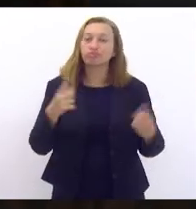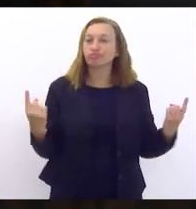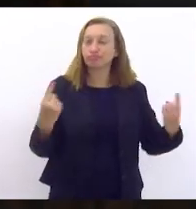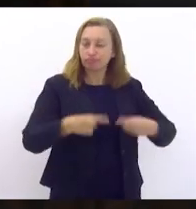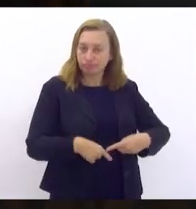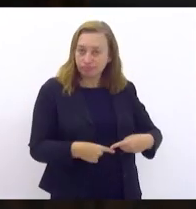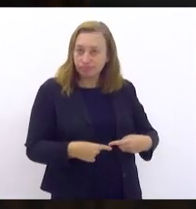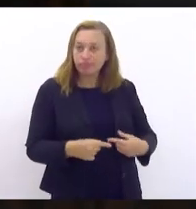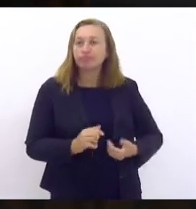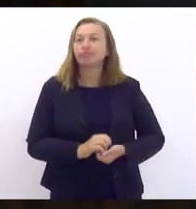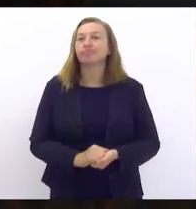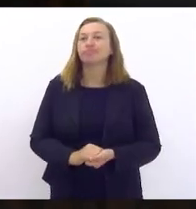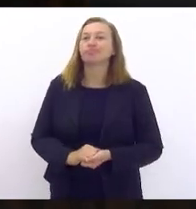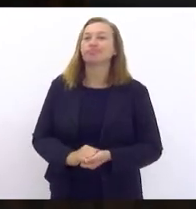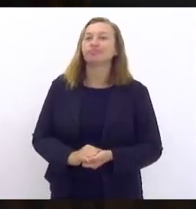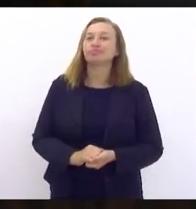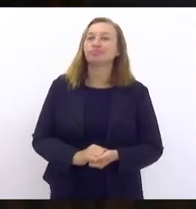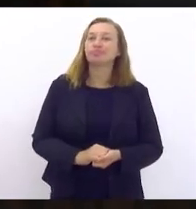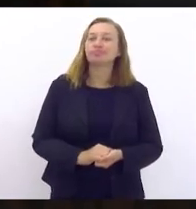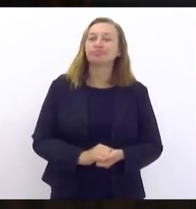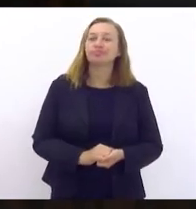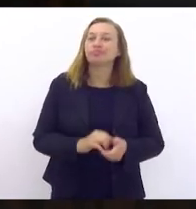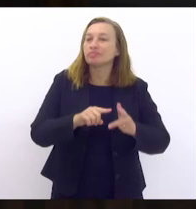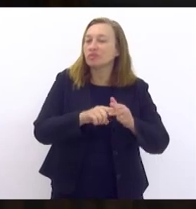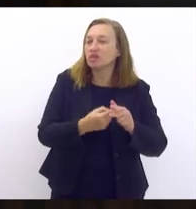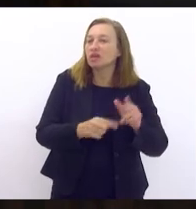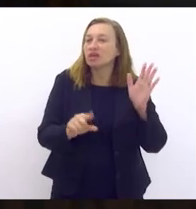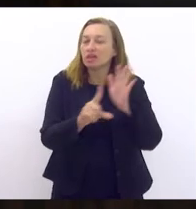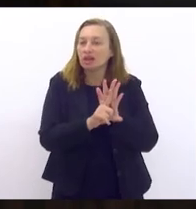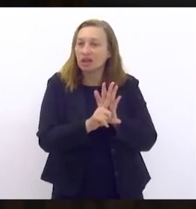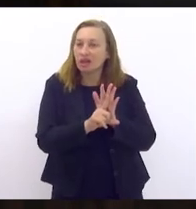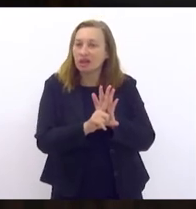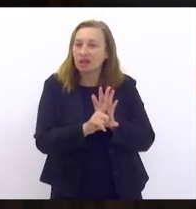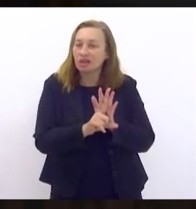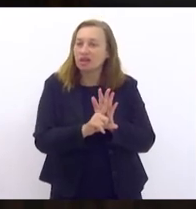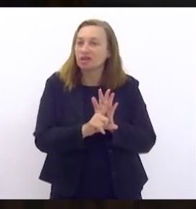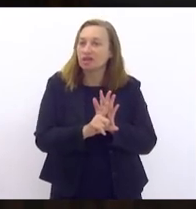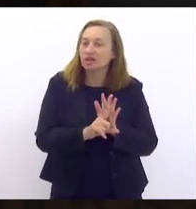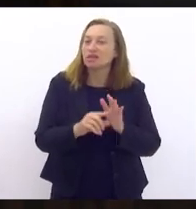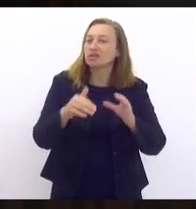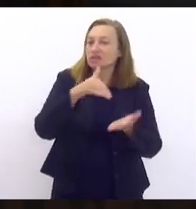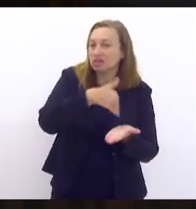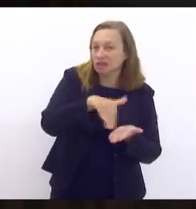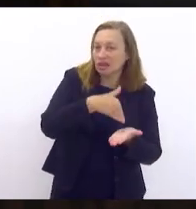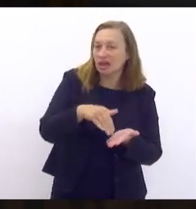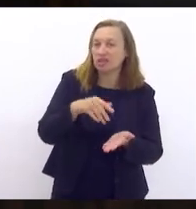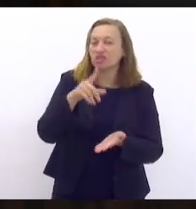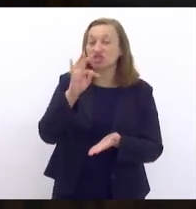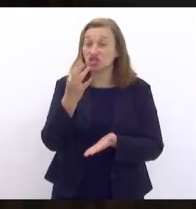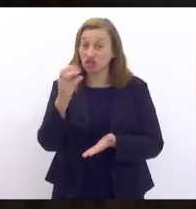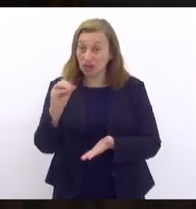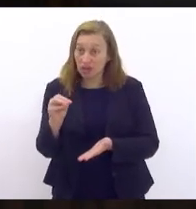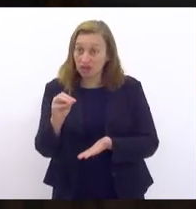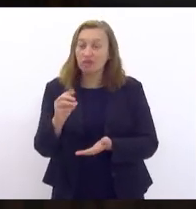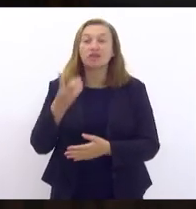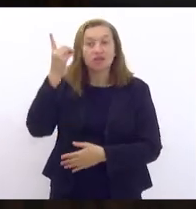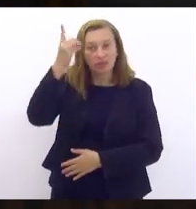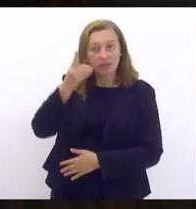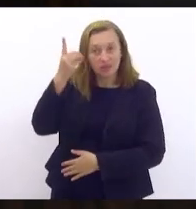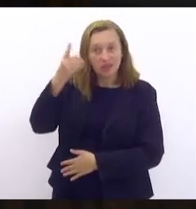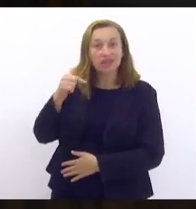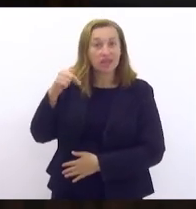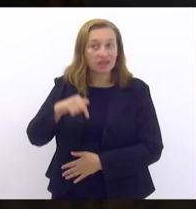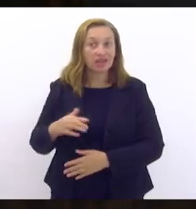um dos grandes desafios é buscar regulamentação da Lei do nosso é secretário Thiago Pampulha que foi deputado aqui